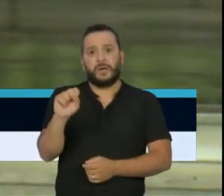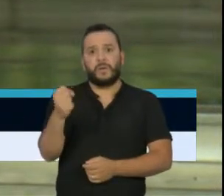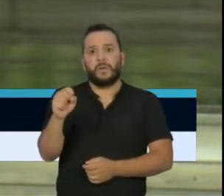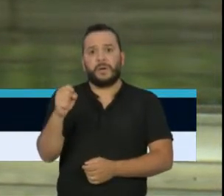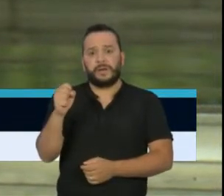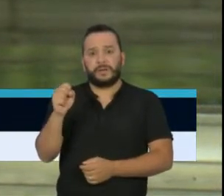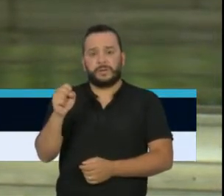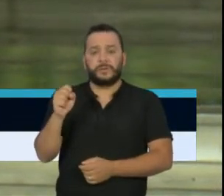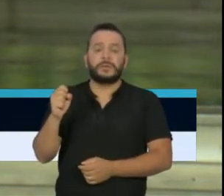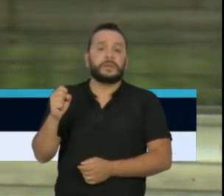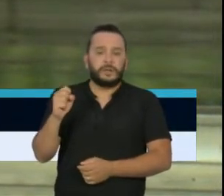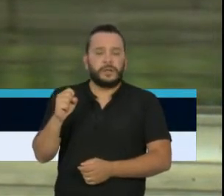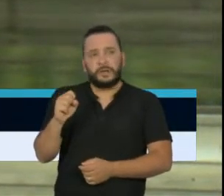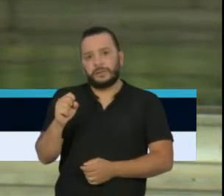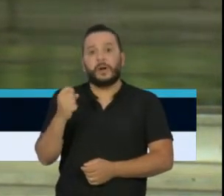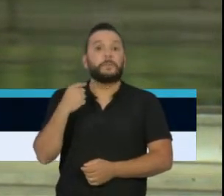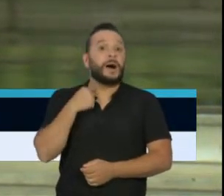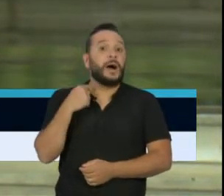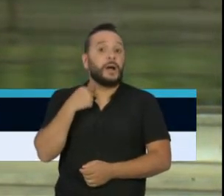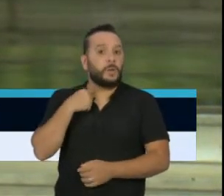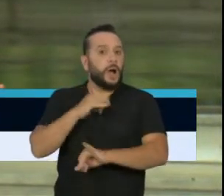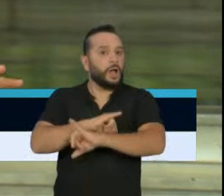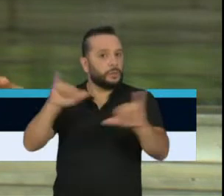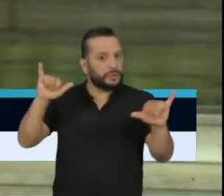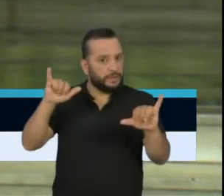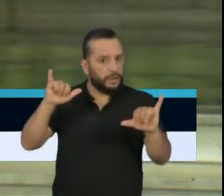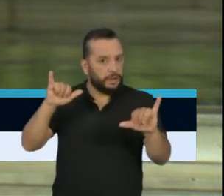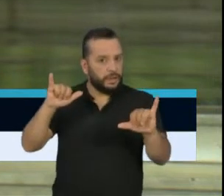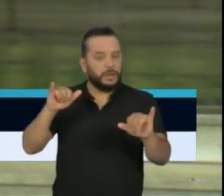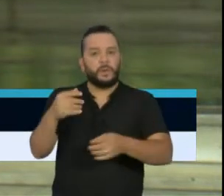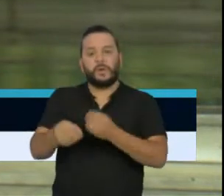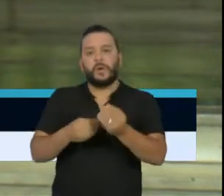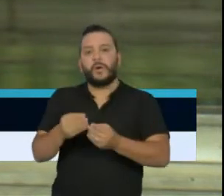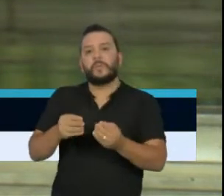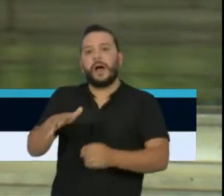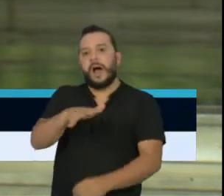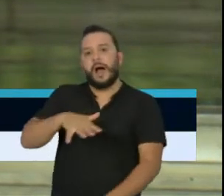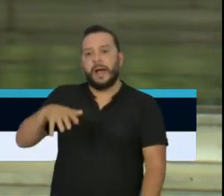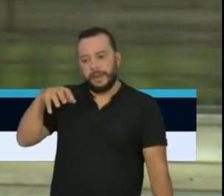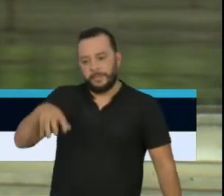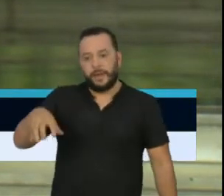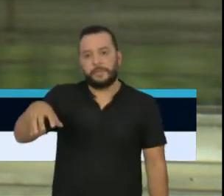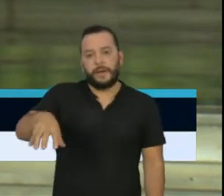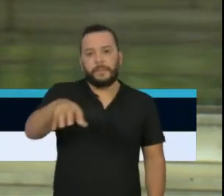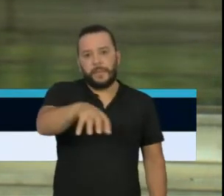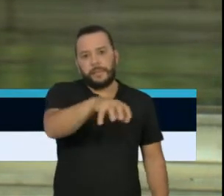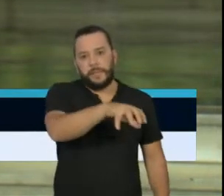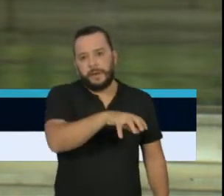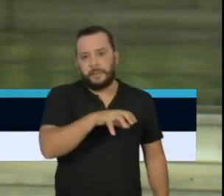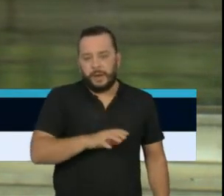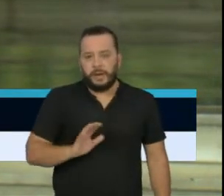data onde nós vamos anunciar de forma detalhada as áreas e este comportamento